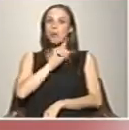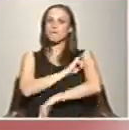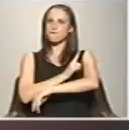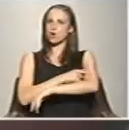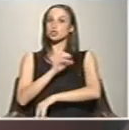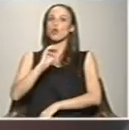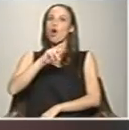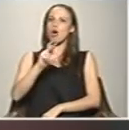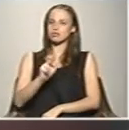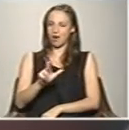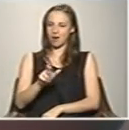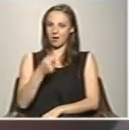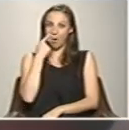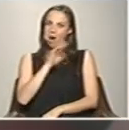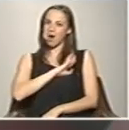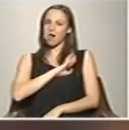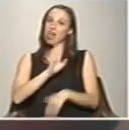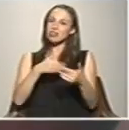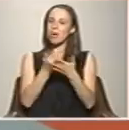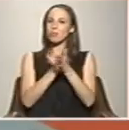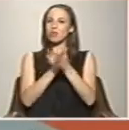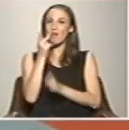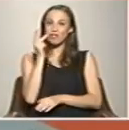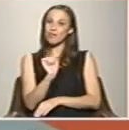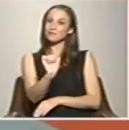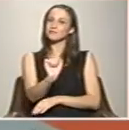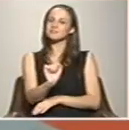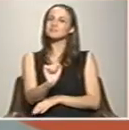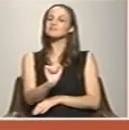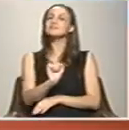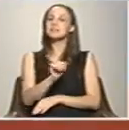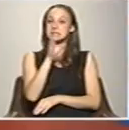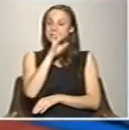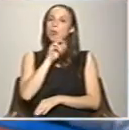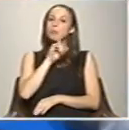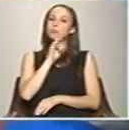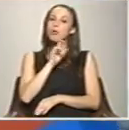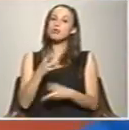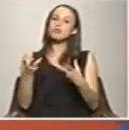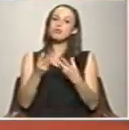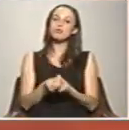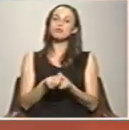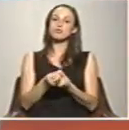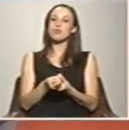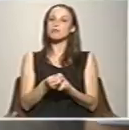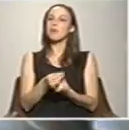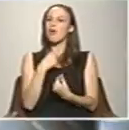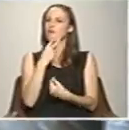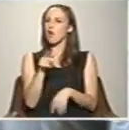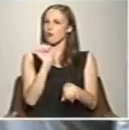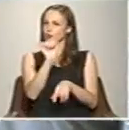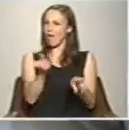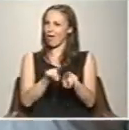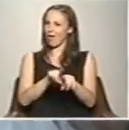Oscar. Experimente, dê uma nova oportunidade à sua vida e logo que possa, junte a sua voz à deles. Um,